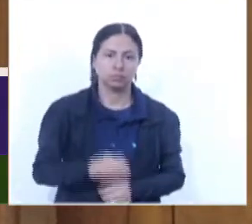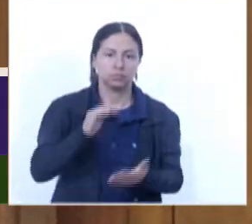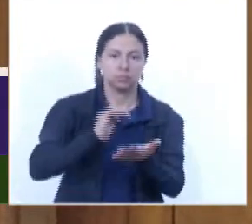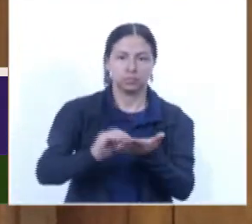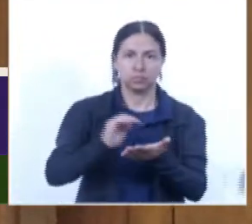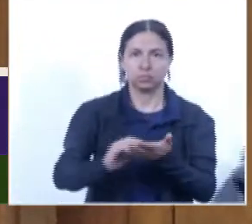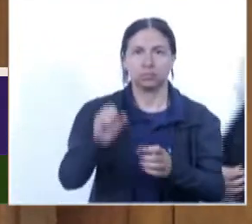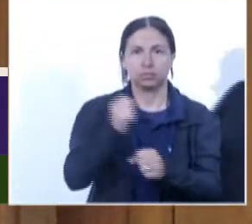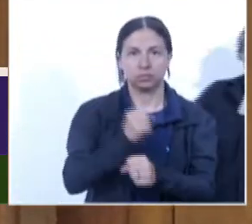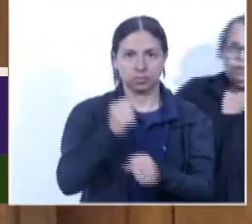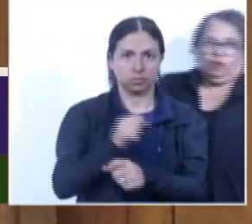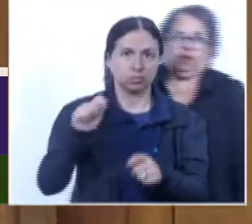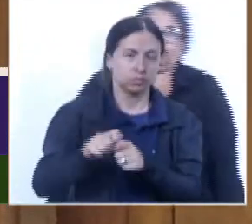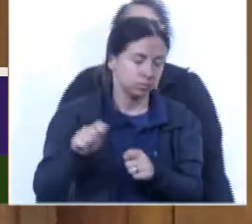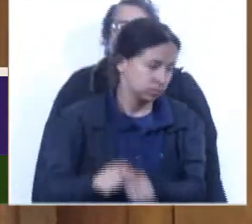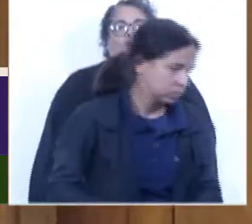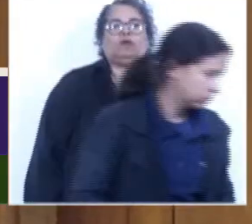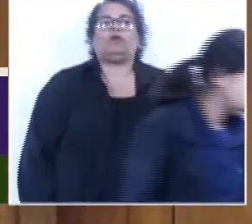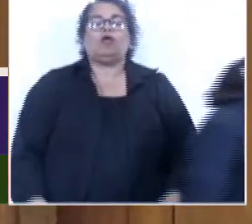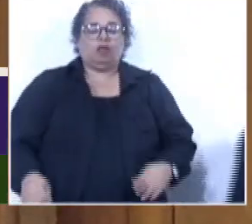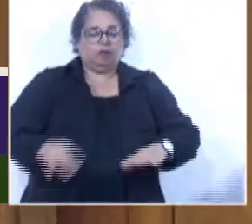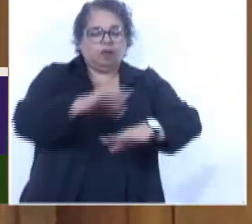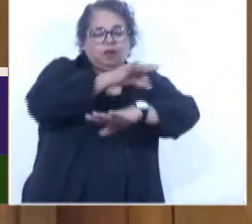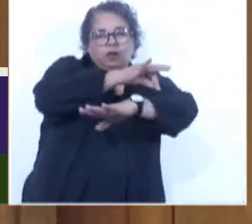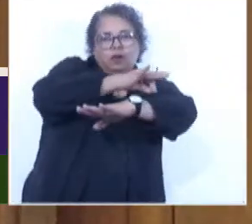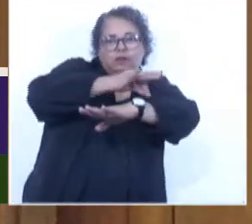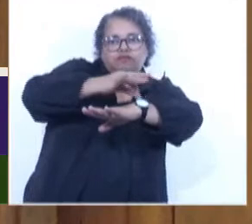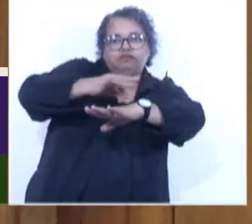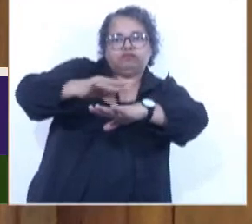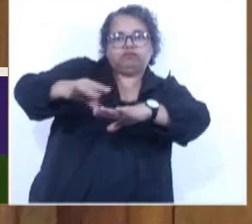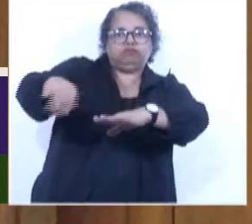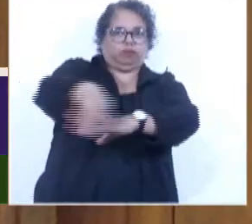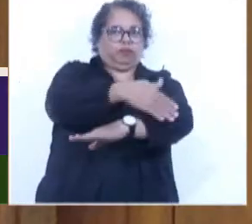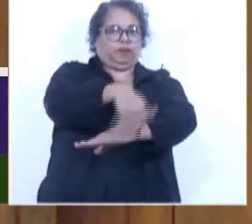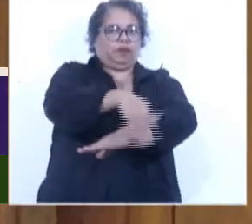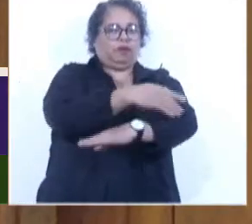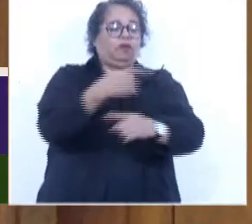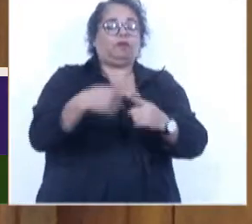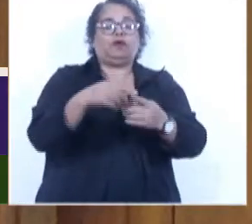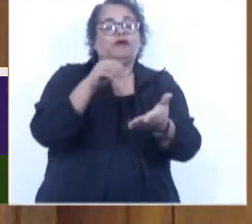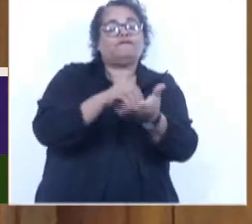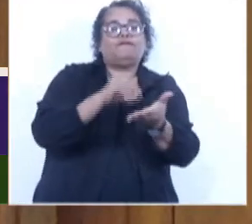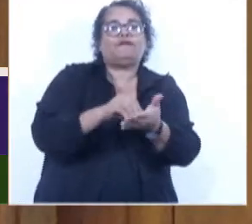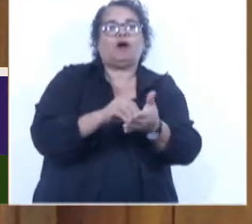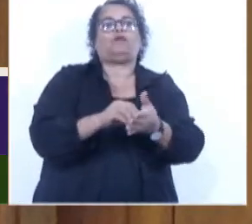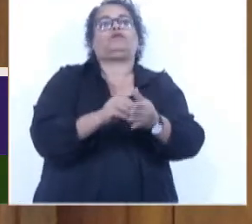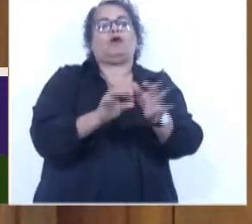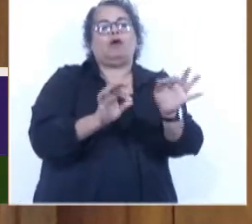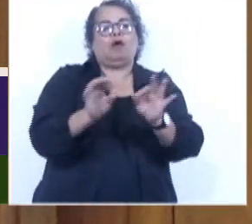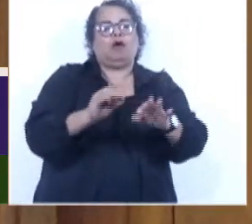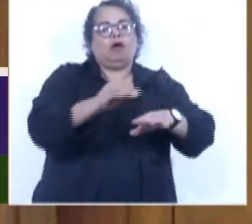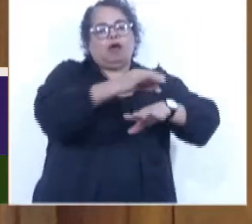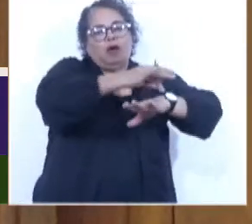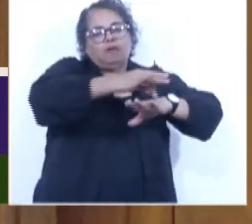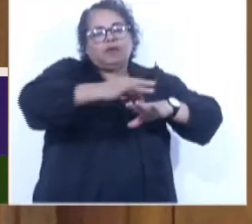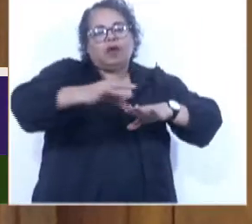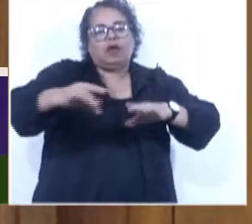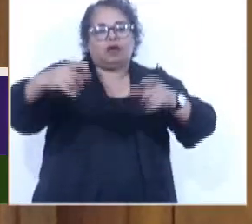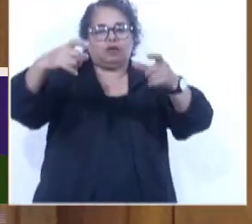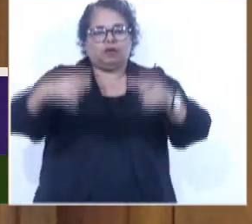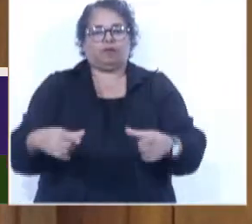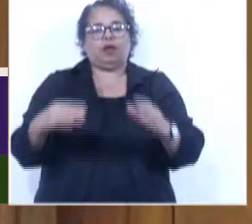para que seja realizado asfaltamento nas ruas que ainda não possuem pavimentação em toda a extensão do bairro Morada